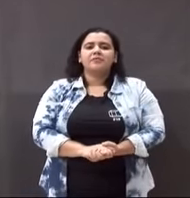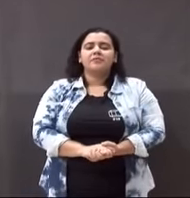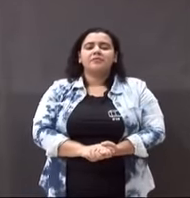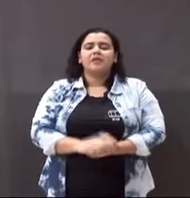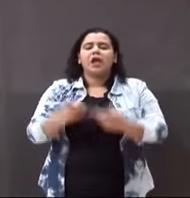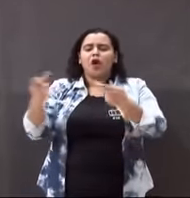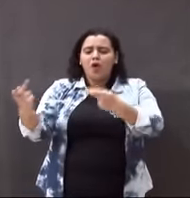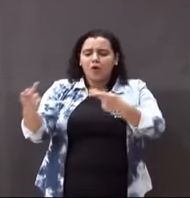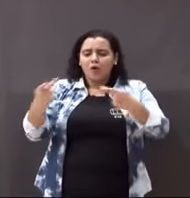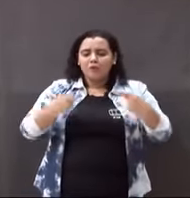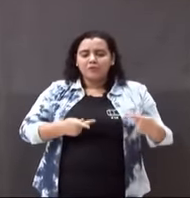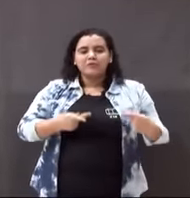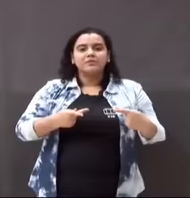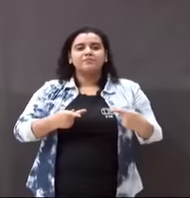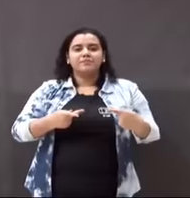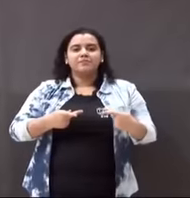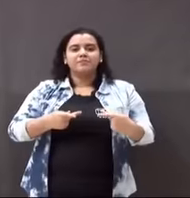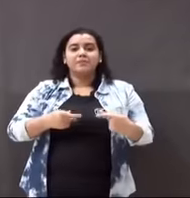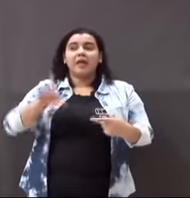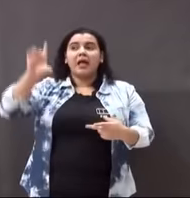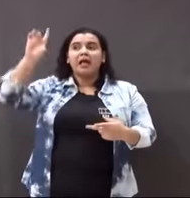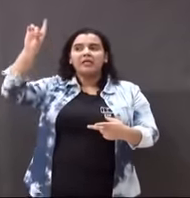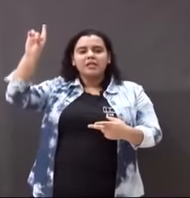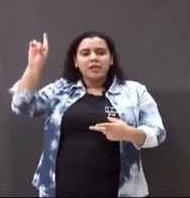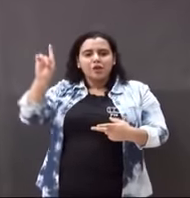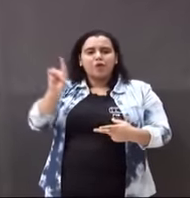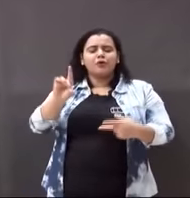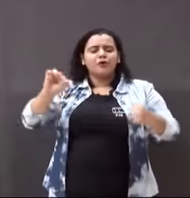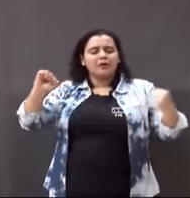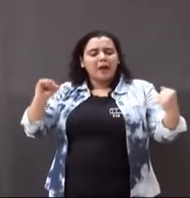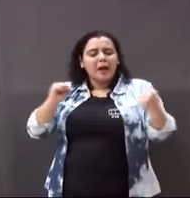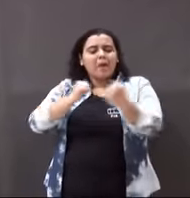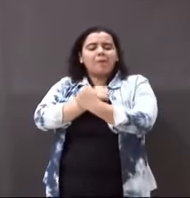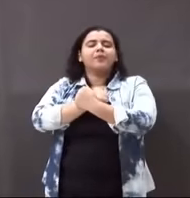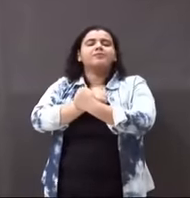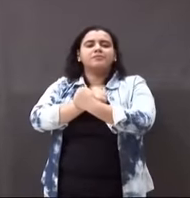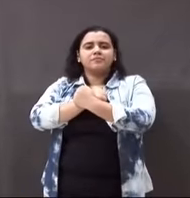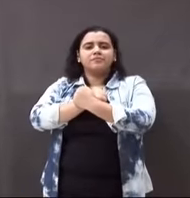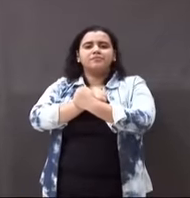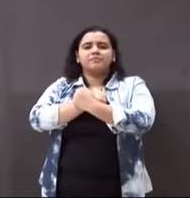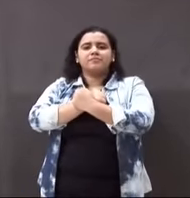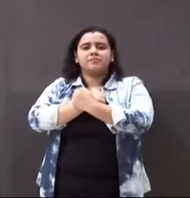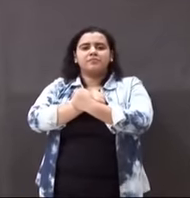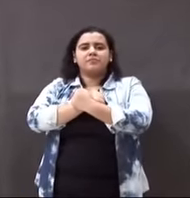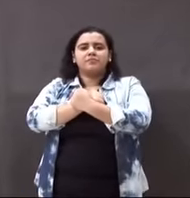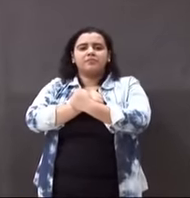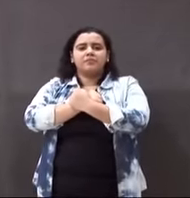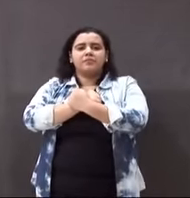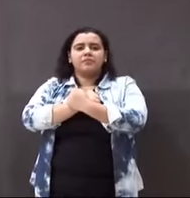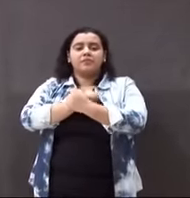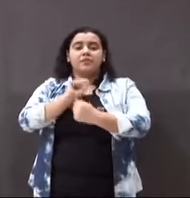abraçando e te dizendo: hoje eu não te dou o que você quer, mas o que você precisa. Recebe!